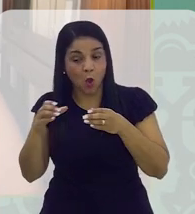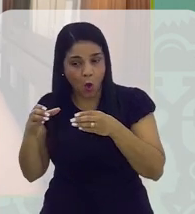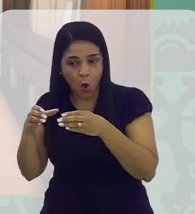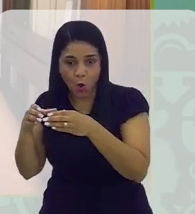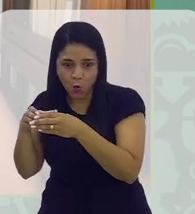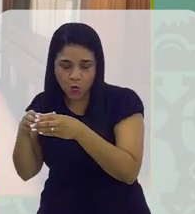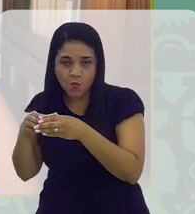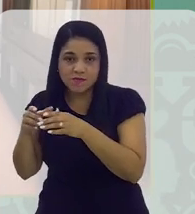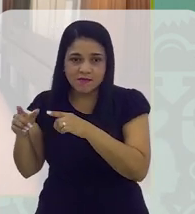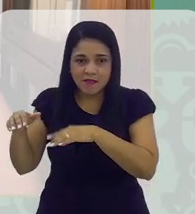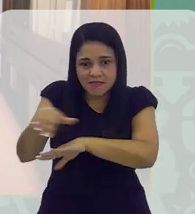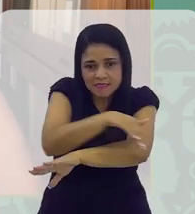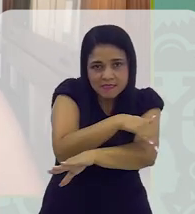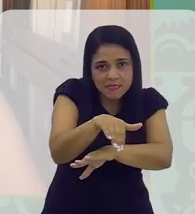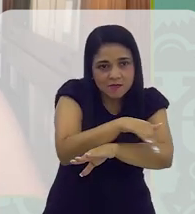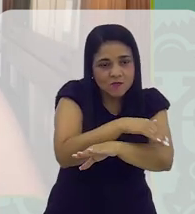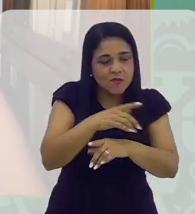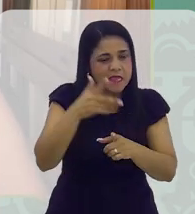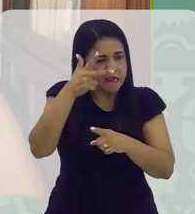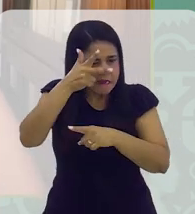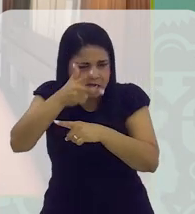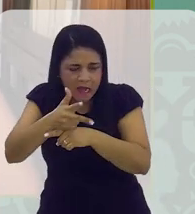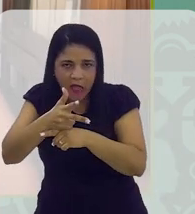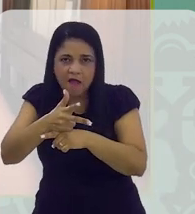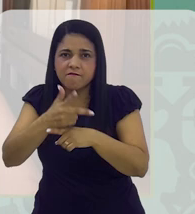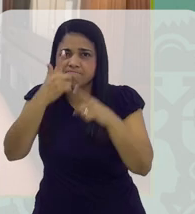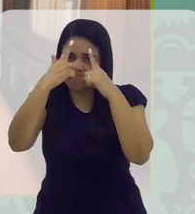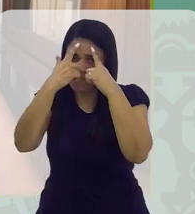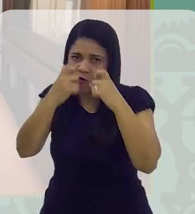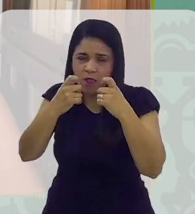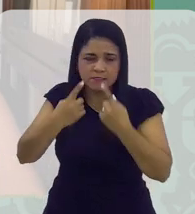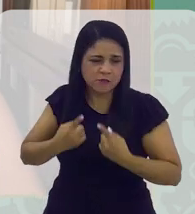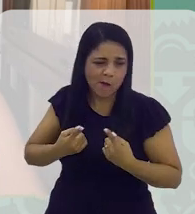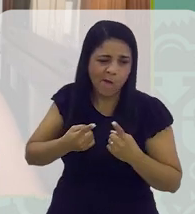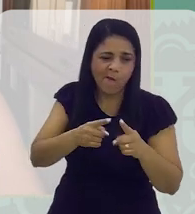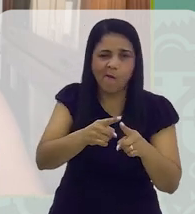saem e gravam agressões a moradores de rua,